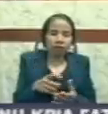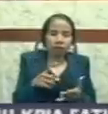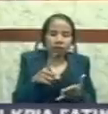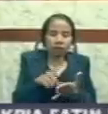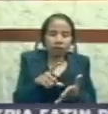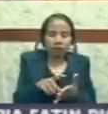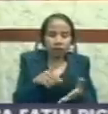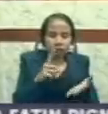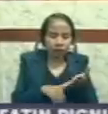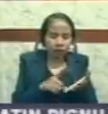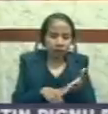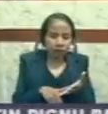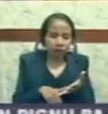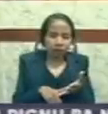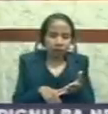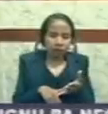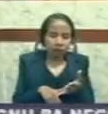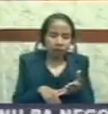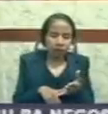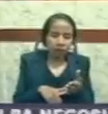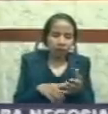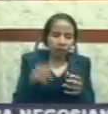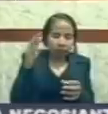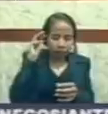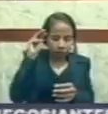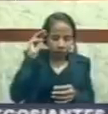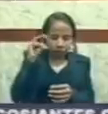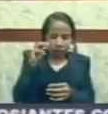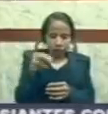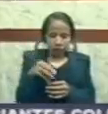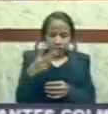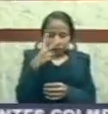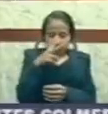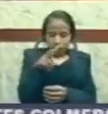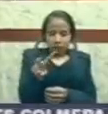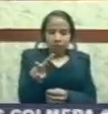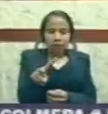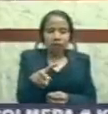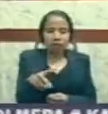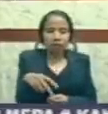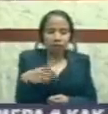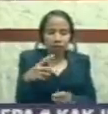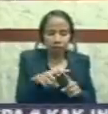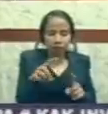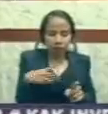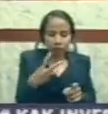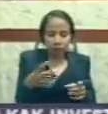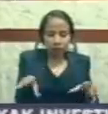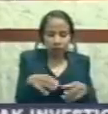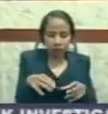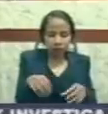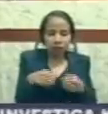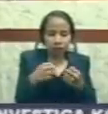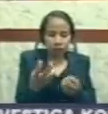o Conselho Ministro, se iramos tietona, não é? não tem competência nem para que tenha